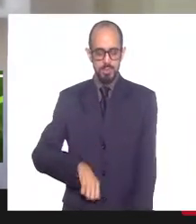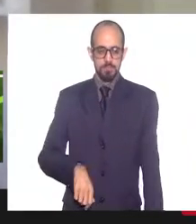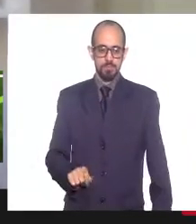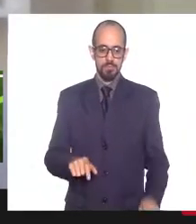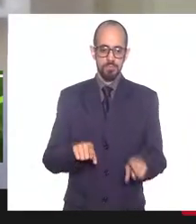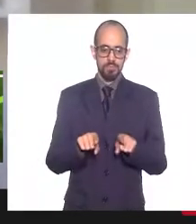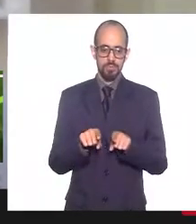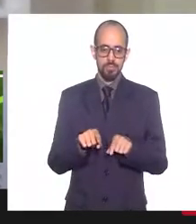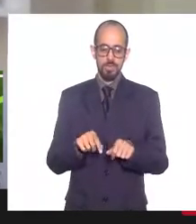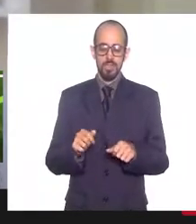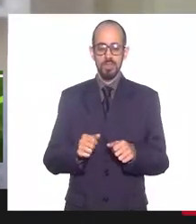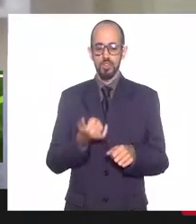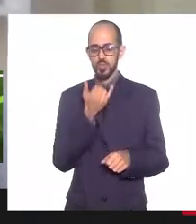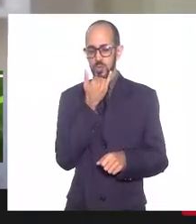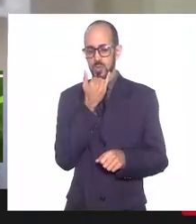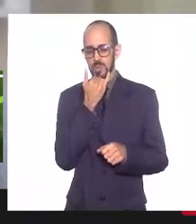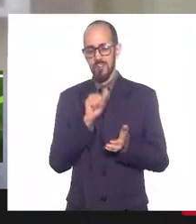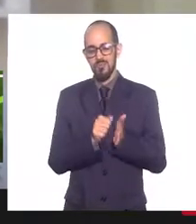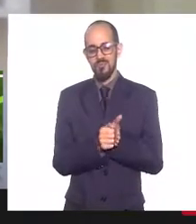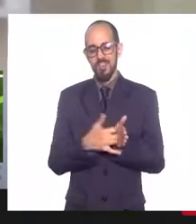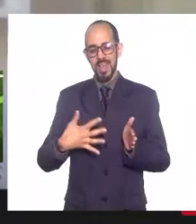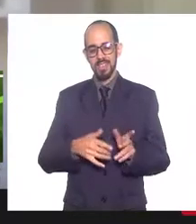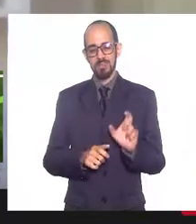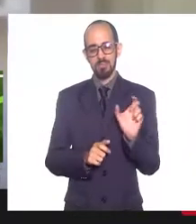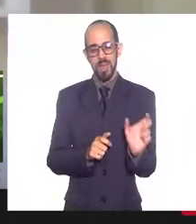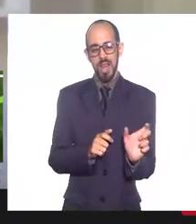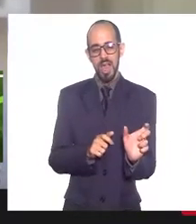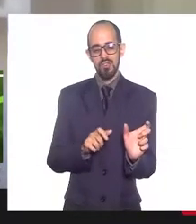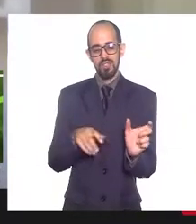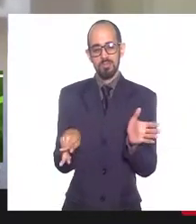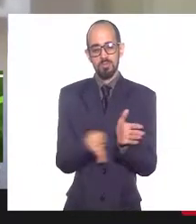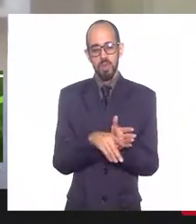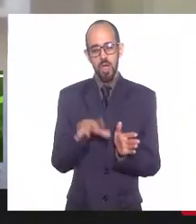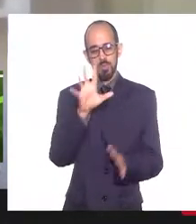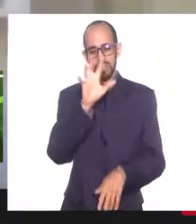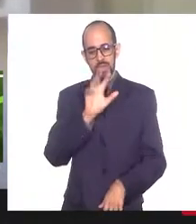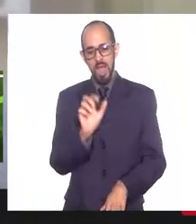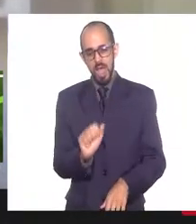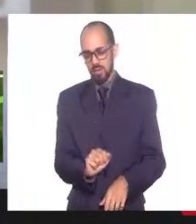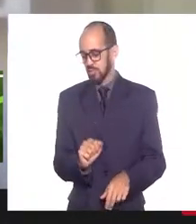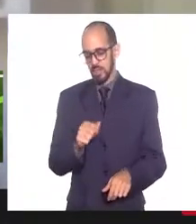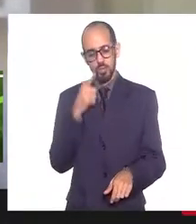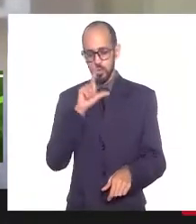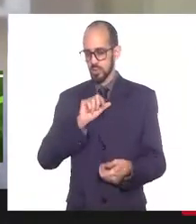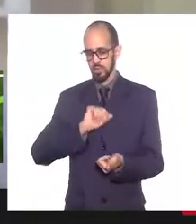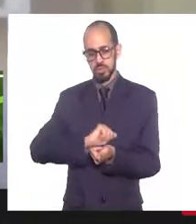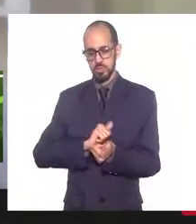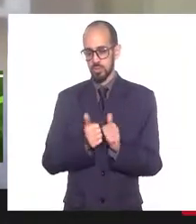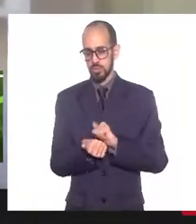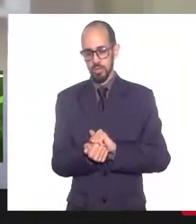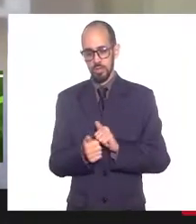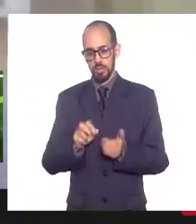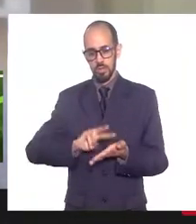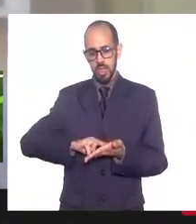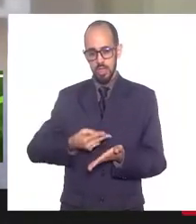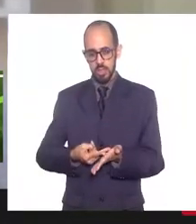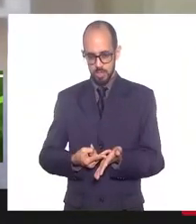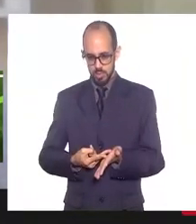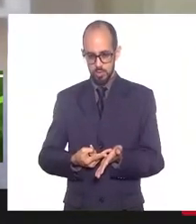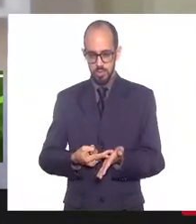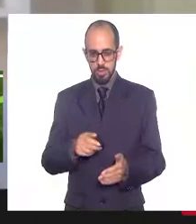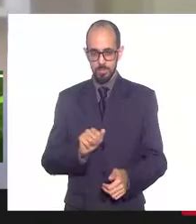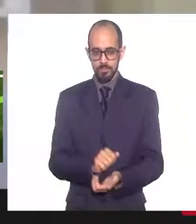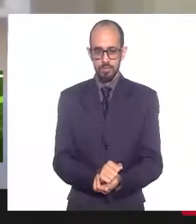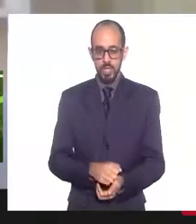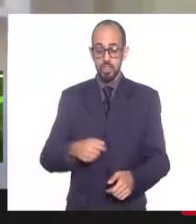do Atará Magbá da saudosa Yajizélia de Omidareuá. Também sou advogada há 25 anos,